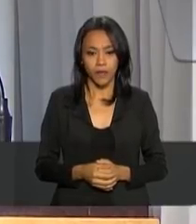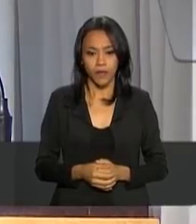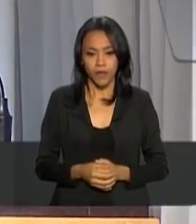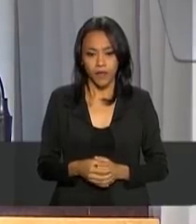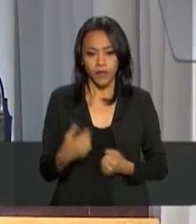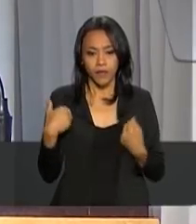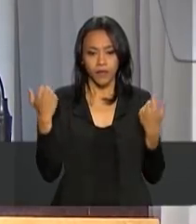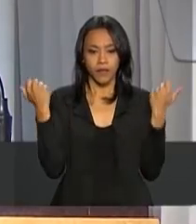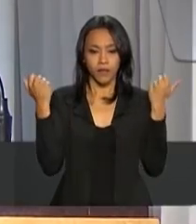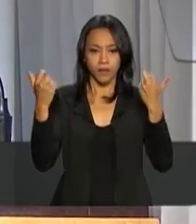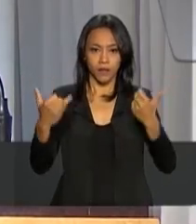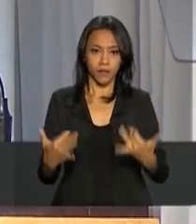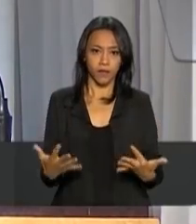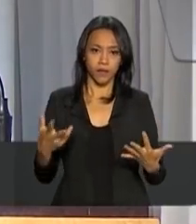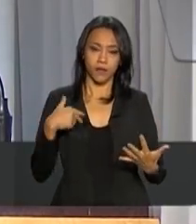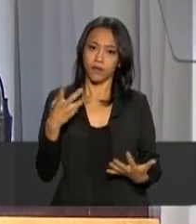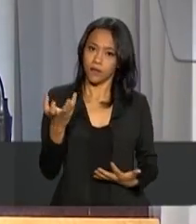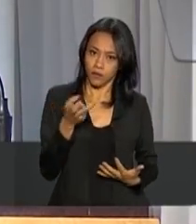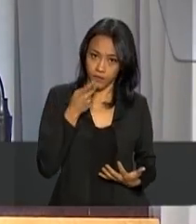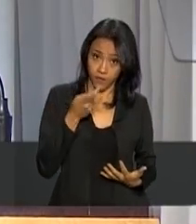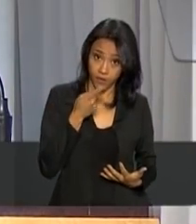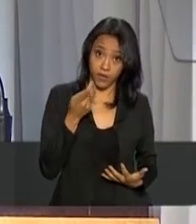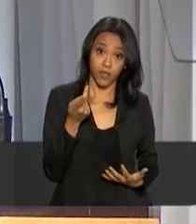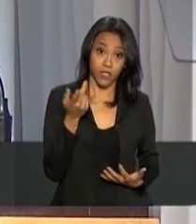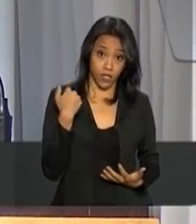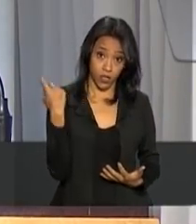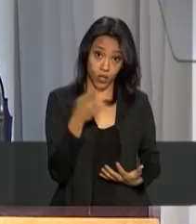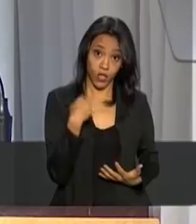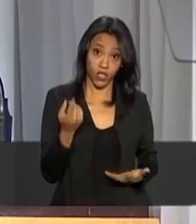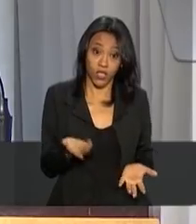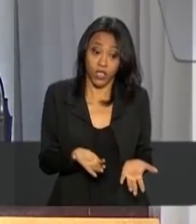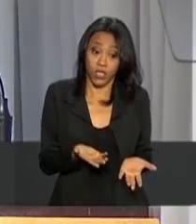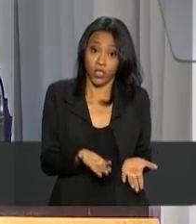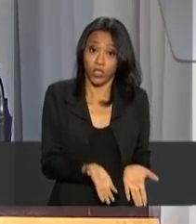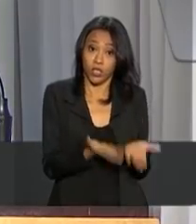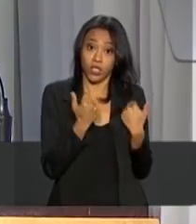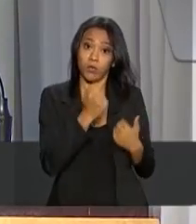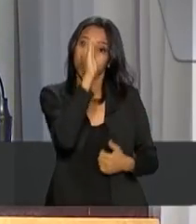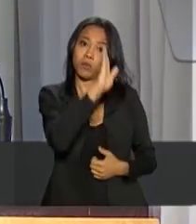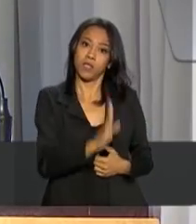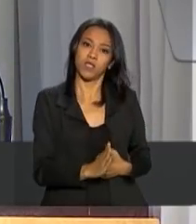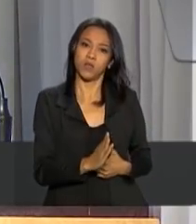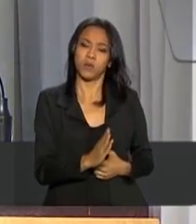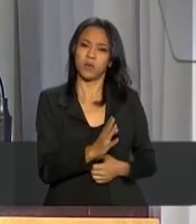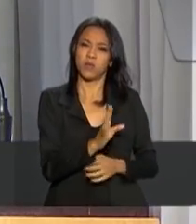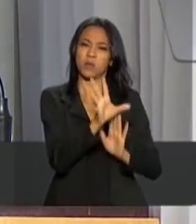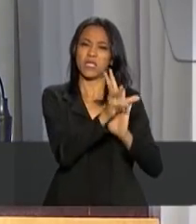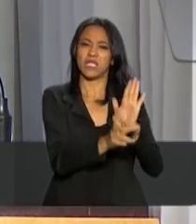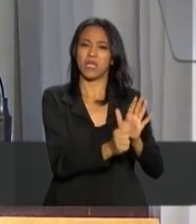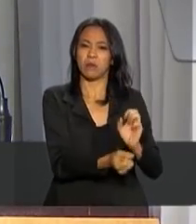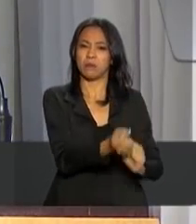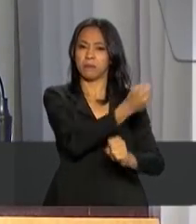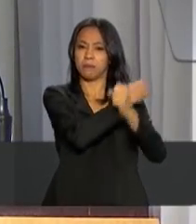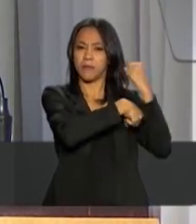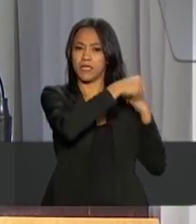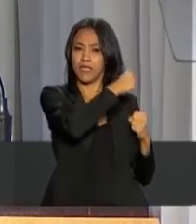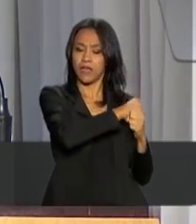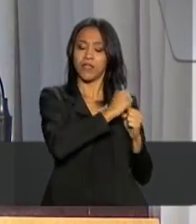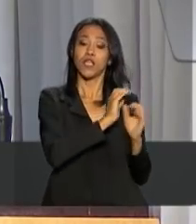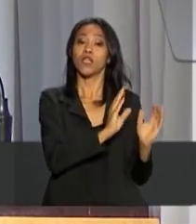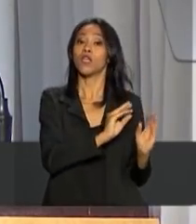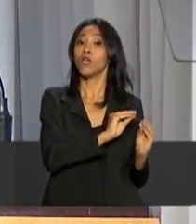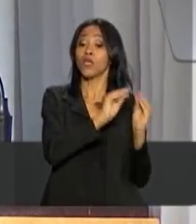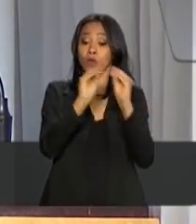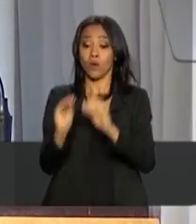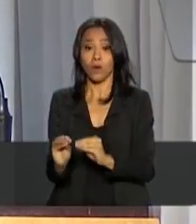conduzir a minha palavra, para dizer que acho que nós tiramos o país do século passado e trouxemos para o século XXI, nos vários setores. Nesse